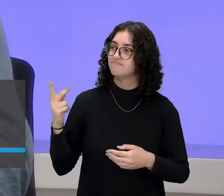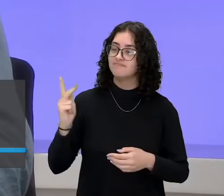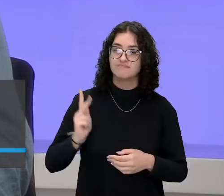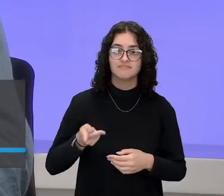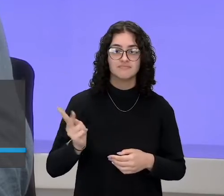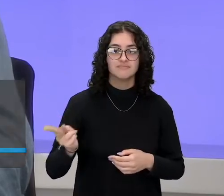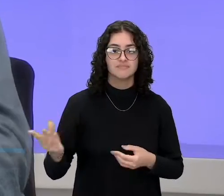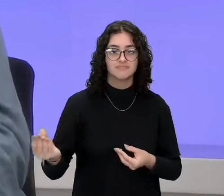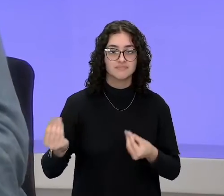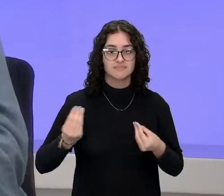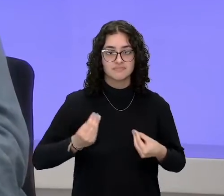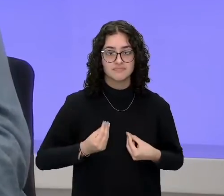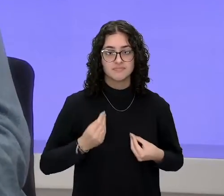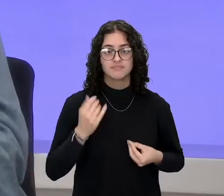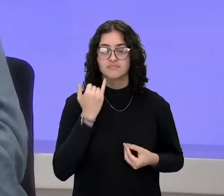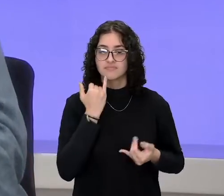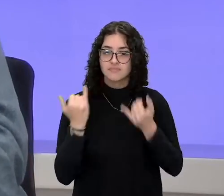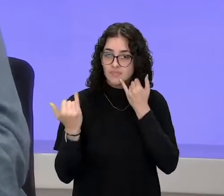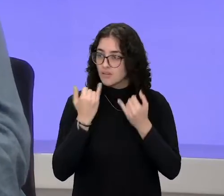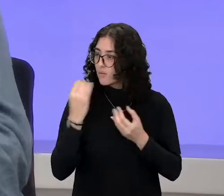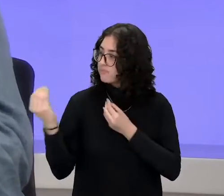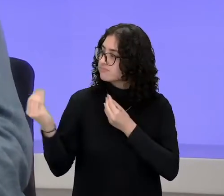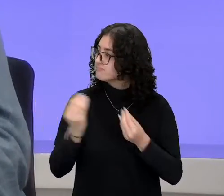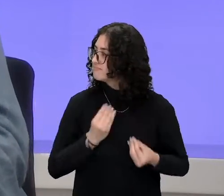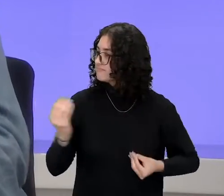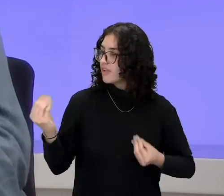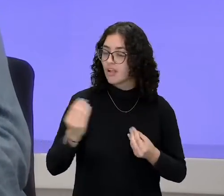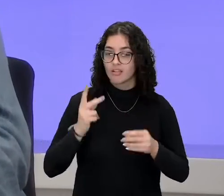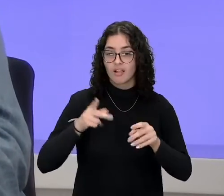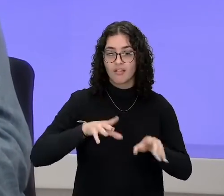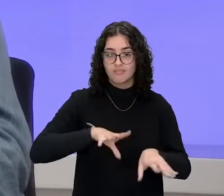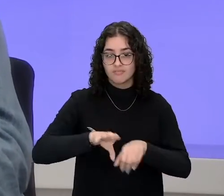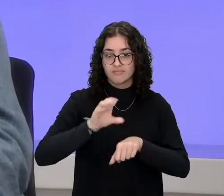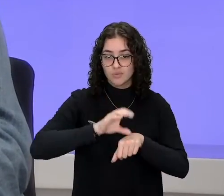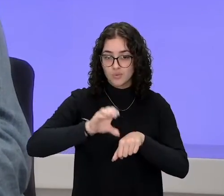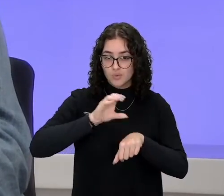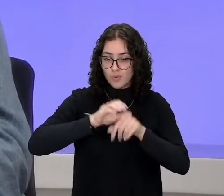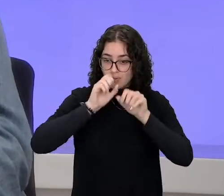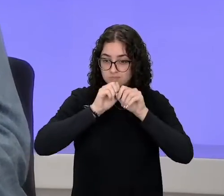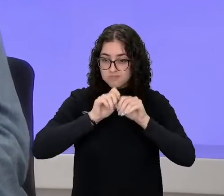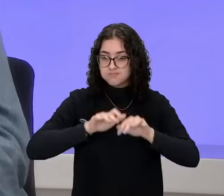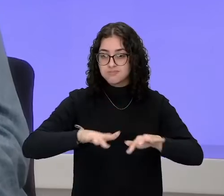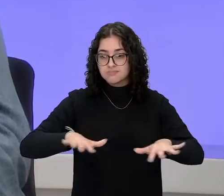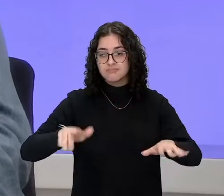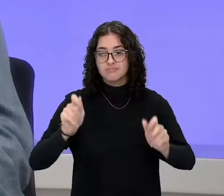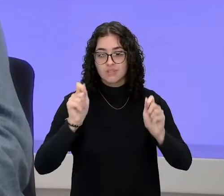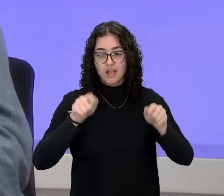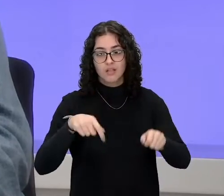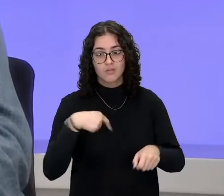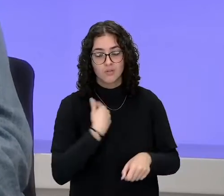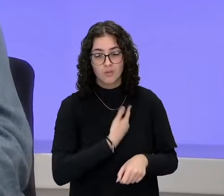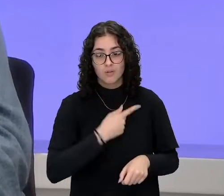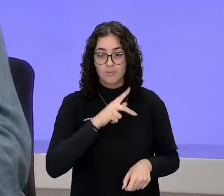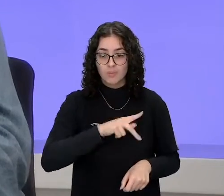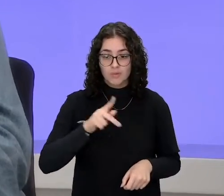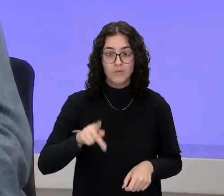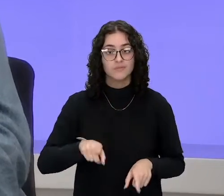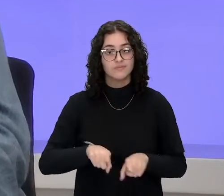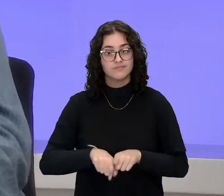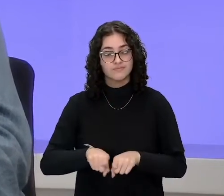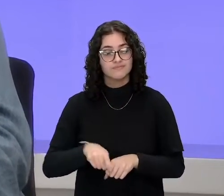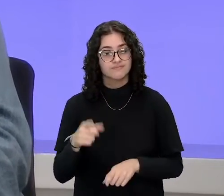estão trazendo, se informando, formando, para dar formação para nós, para que nós, professores aí